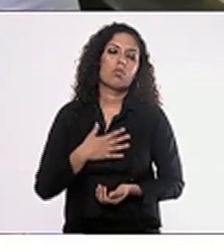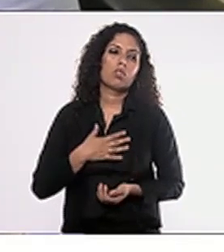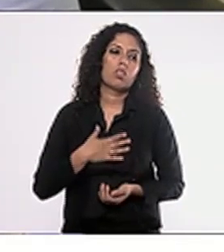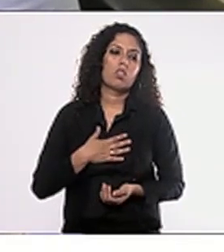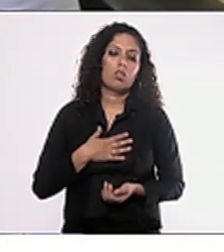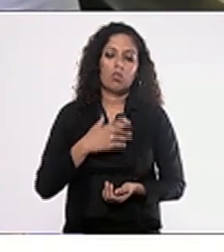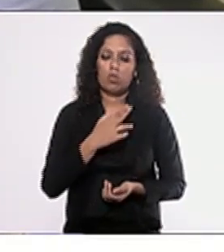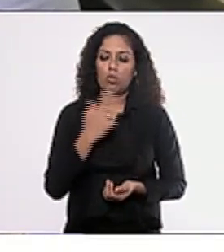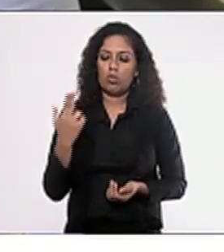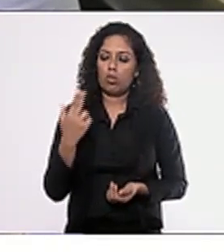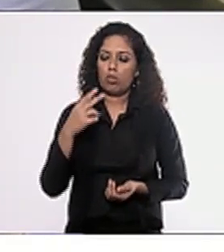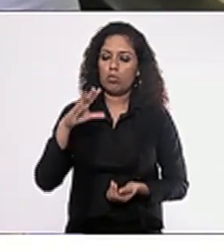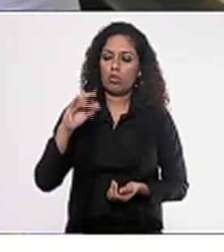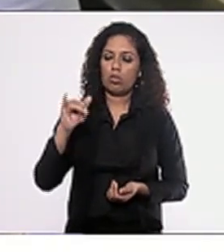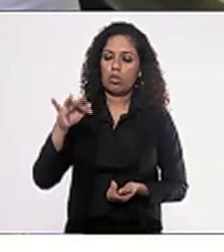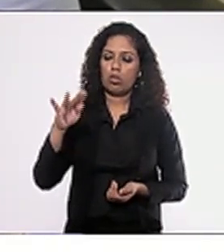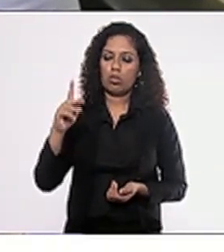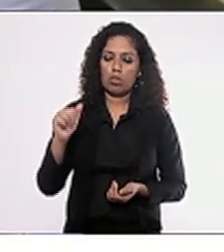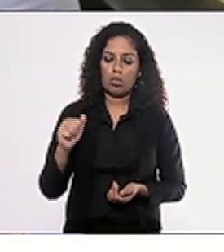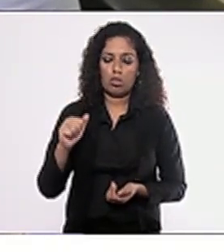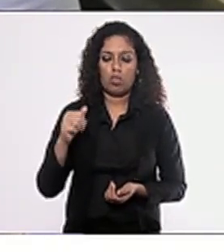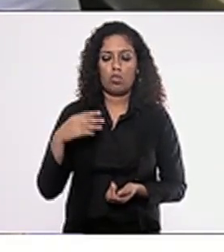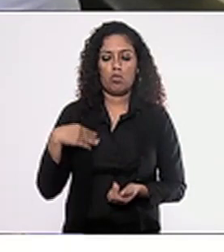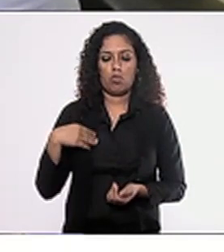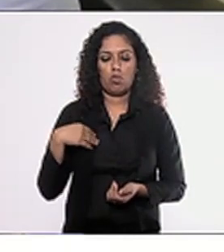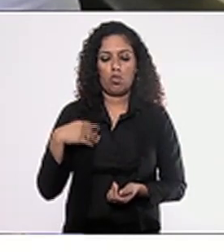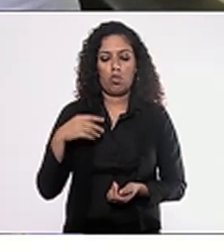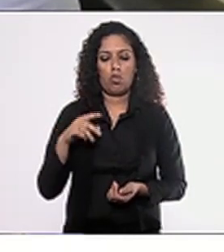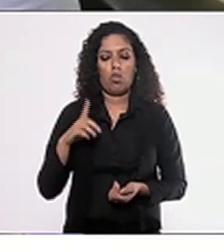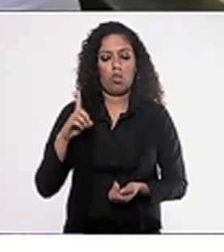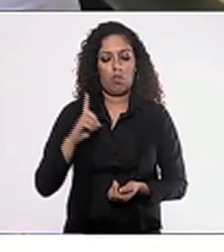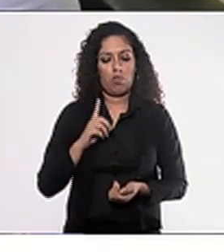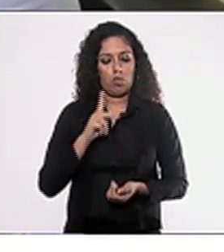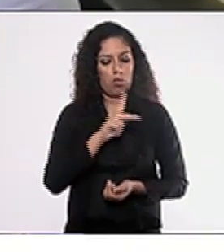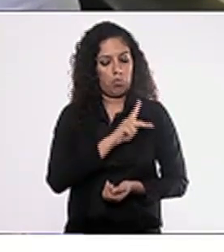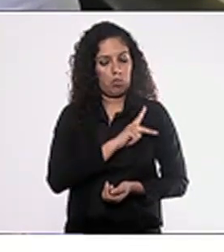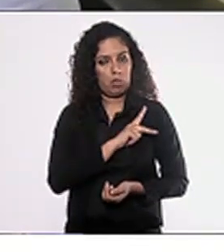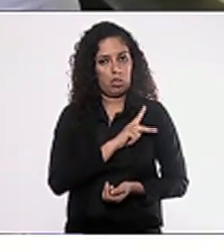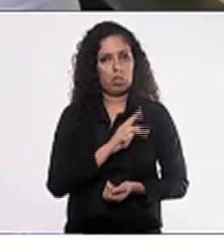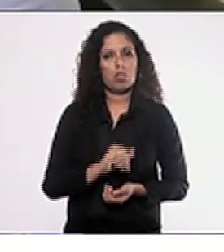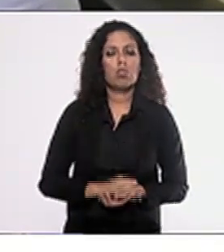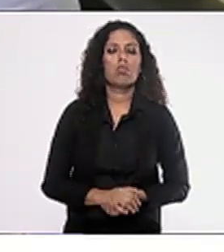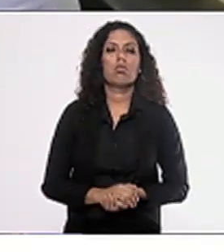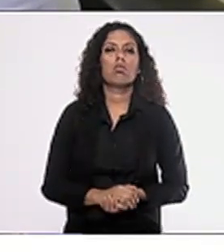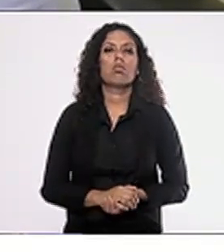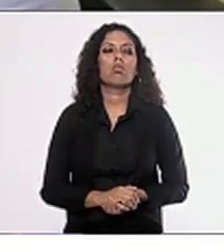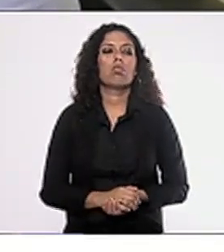Eu me chamo Cíntia Guedes, sou defensora pública, estou hoje na coordenação civil da Defensoria Pública.